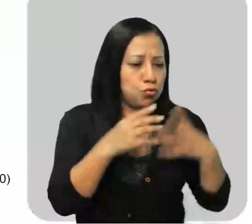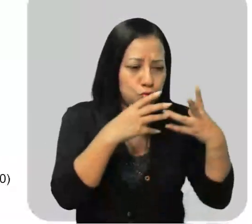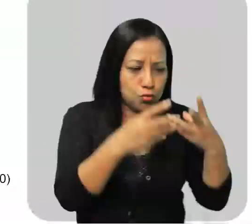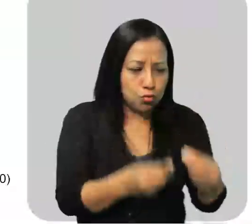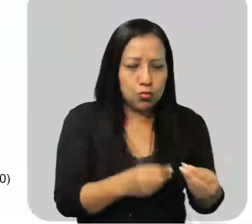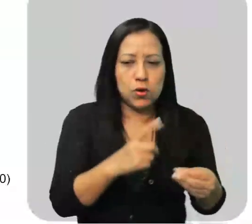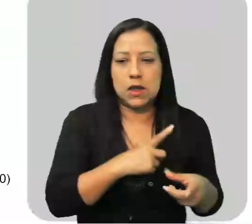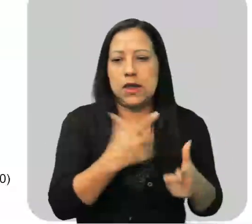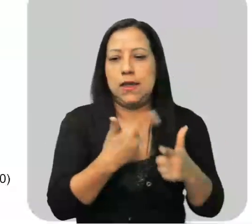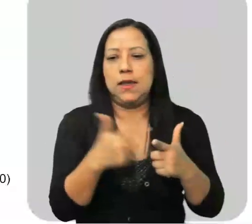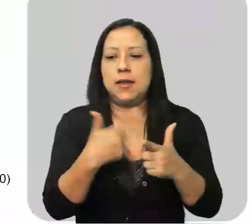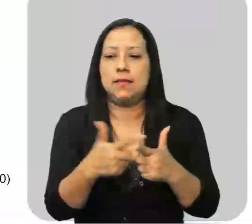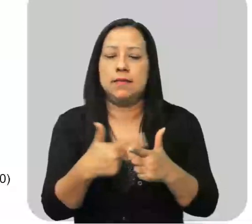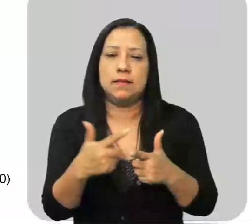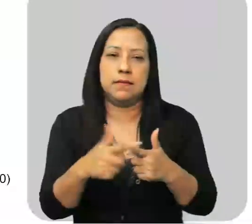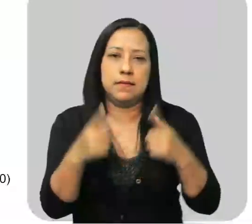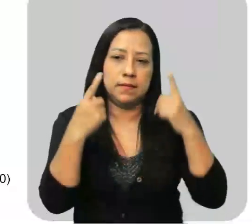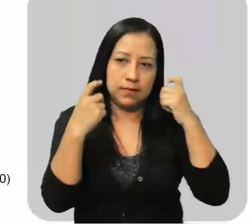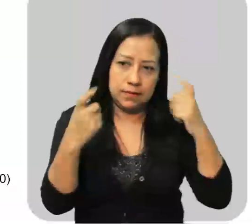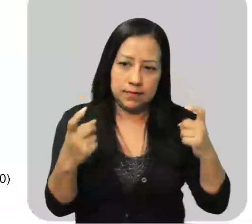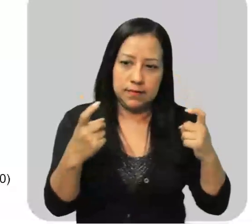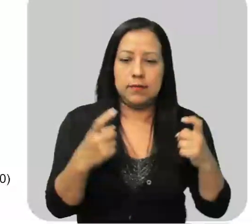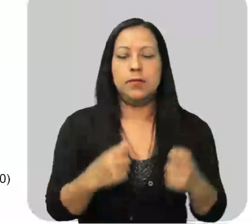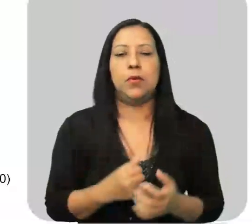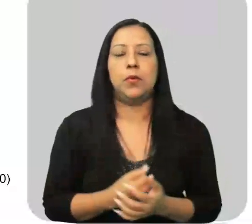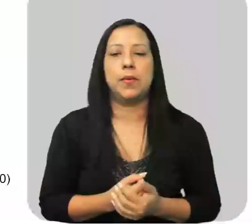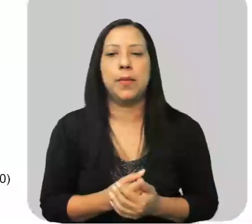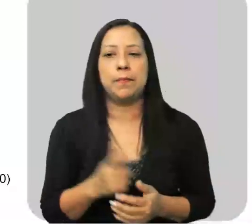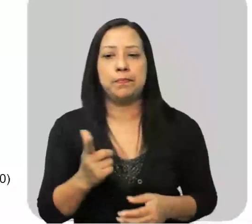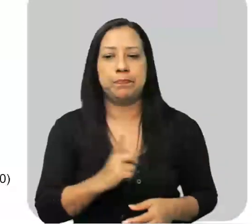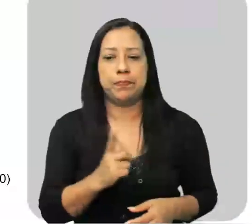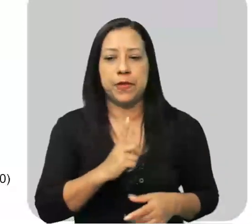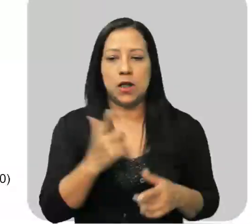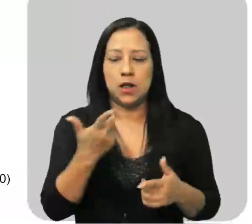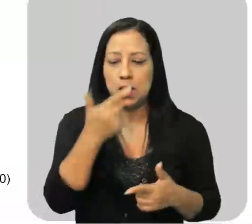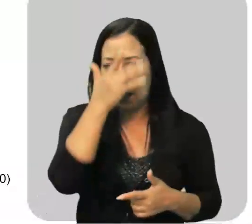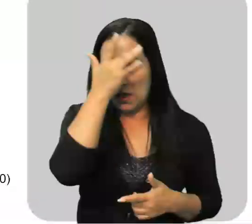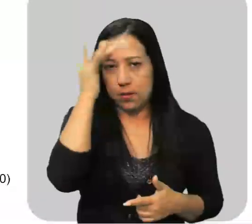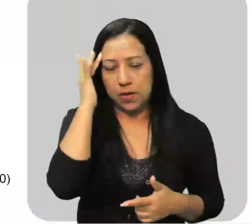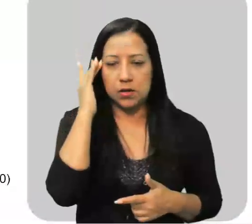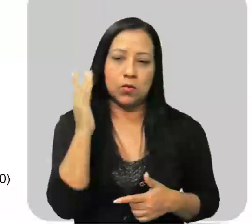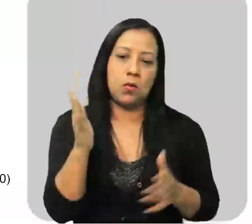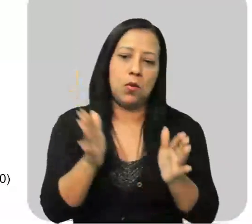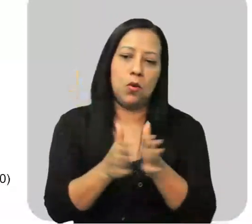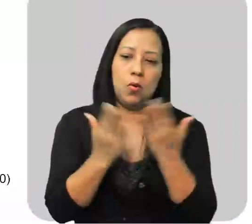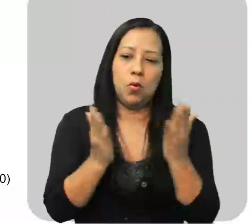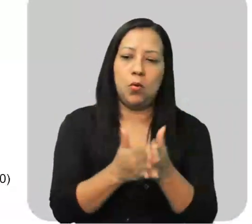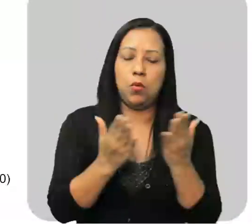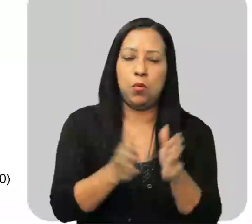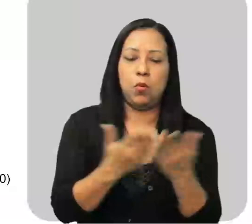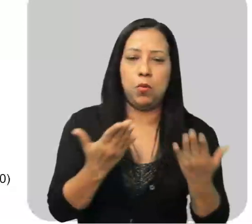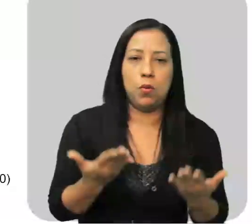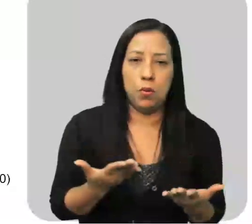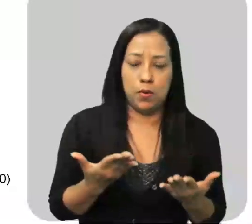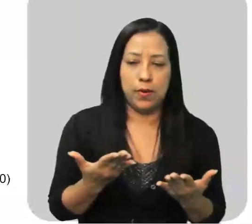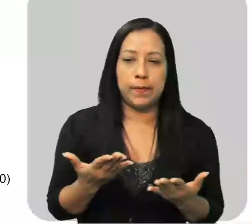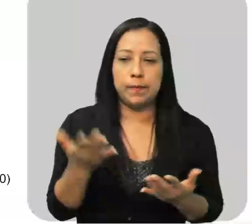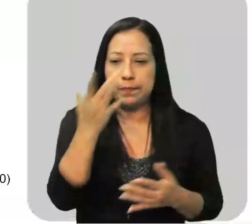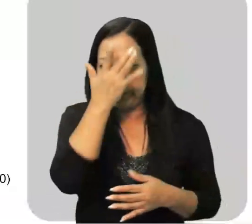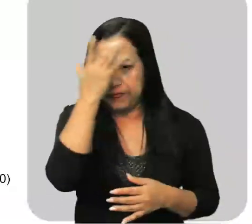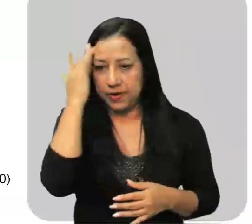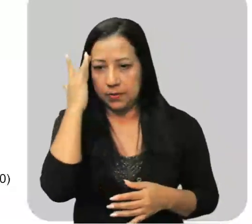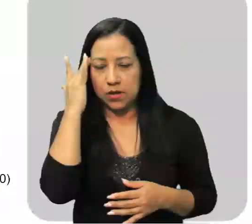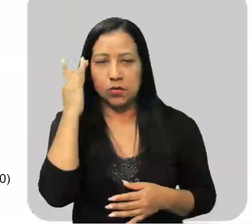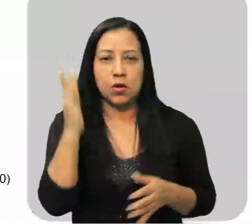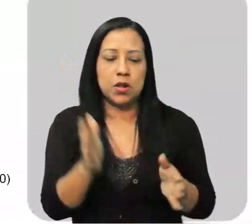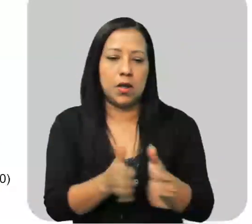favelas, comunidades, geralmente ali em torno tem problema de violência urbana. Pessoas